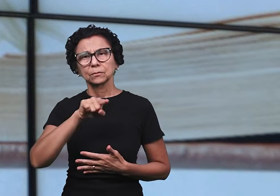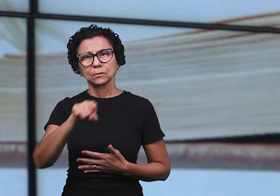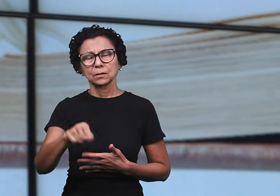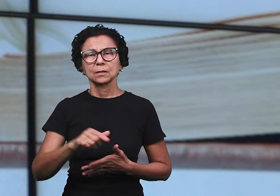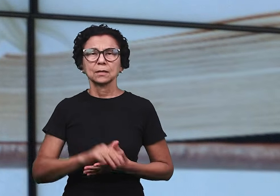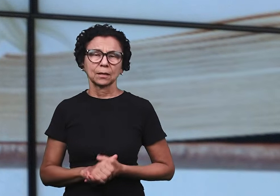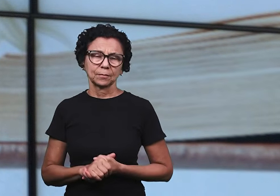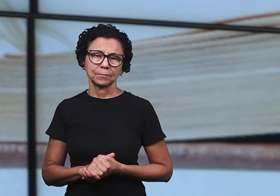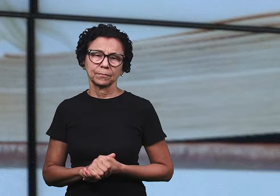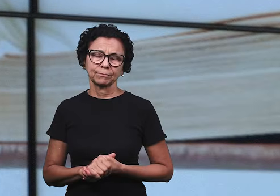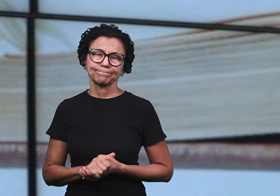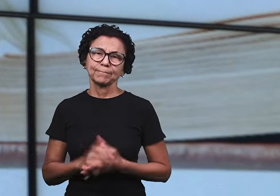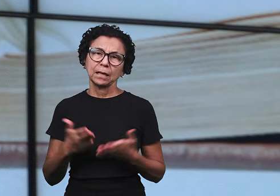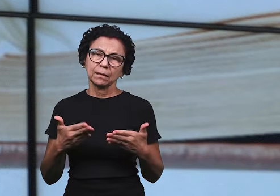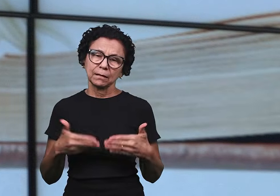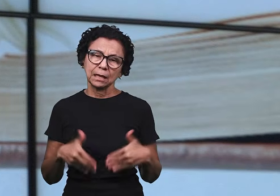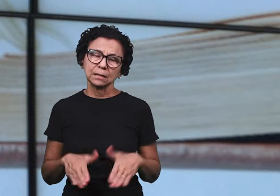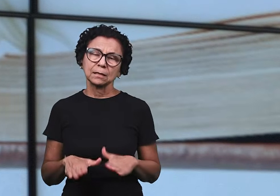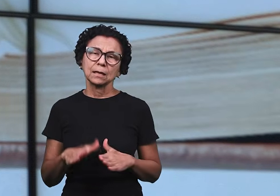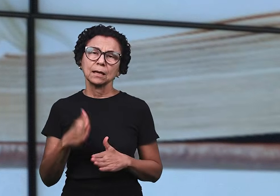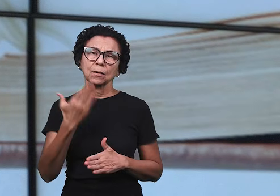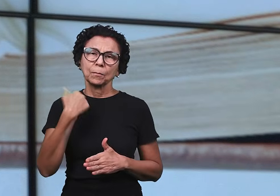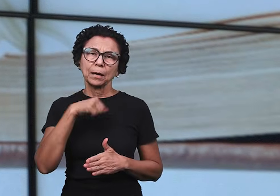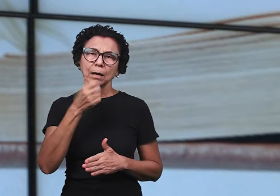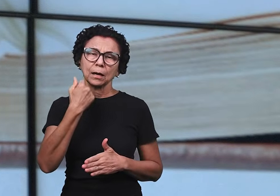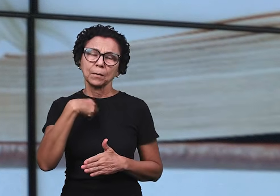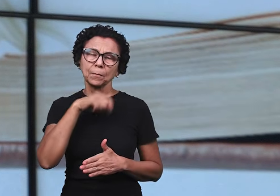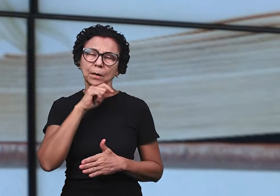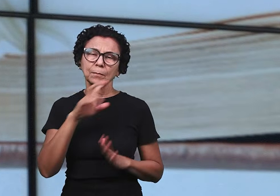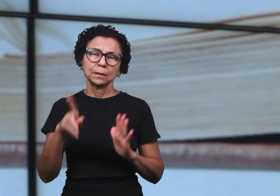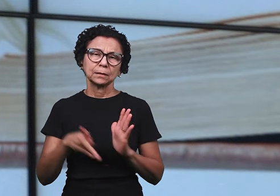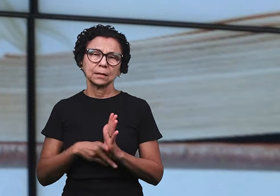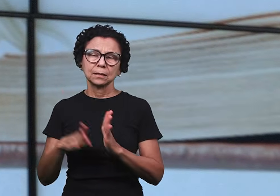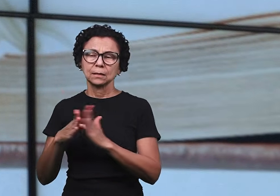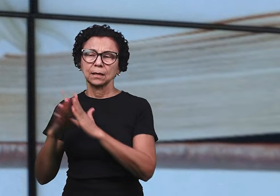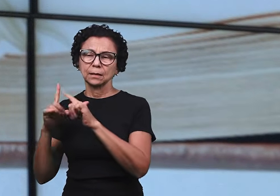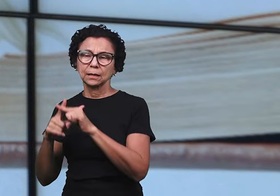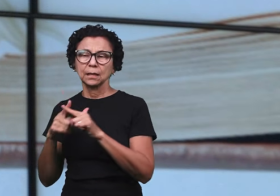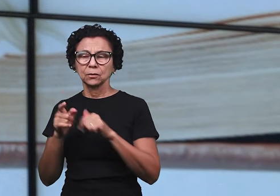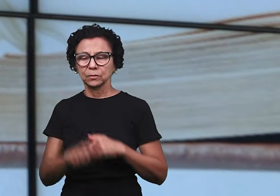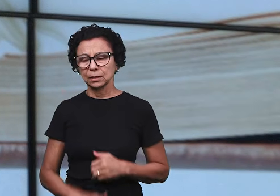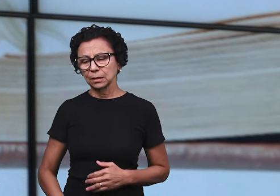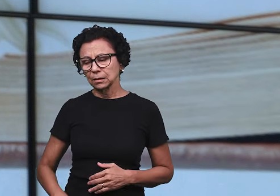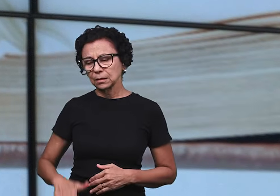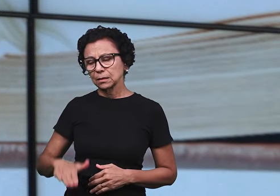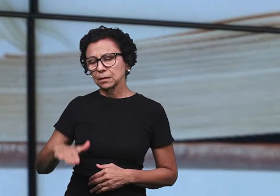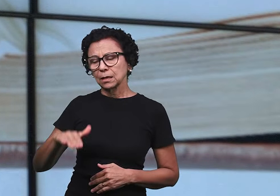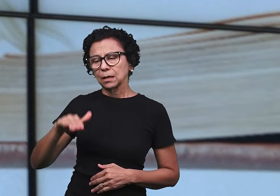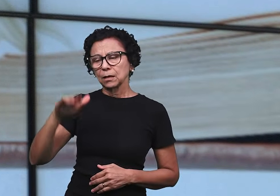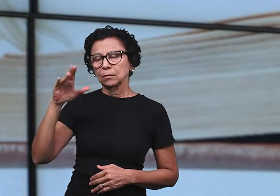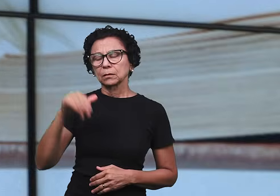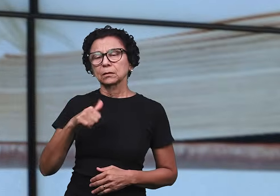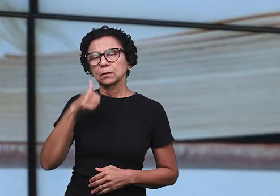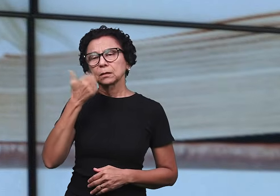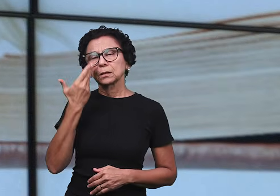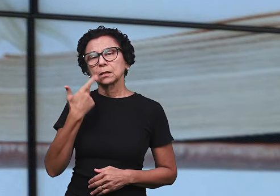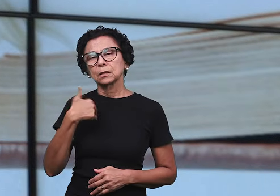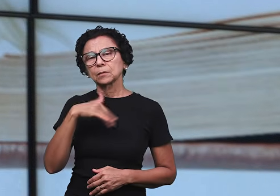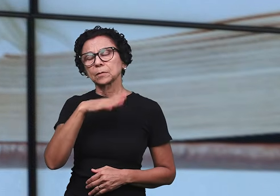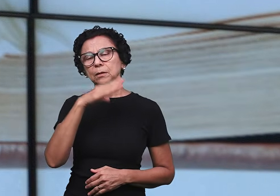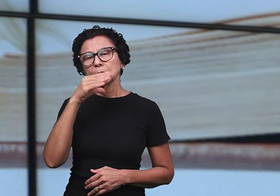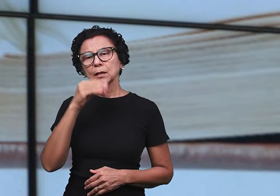o jovem, às vezes nasceu na igreja, né? Nasceu na igreja, passou por todas as